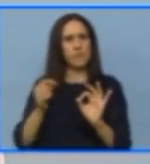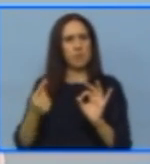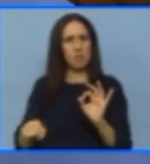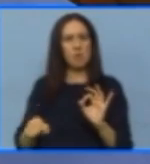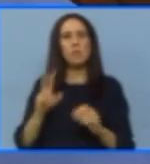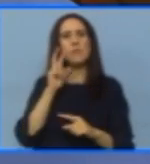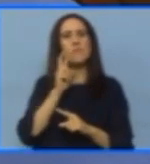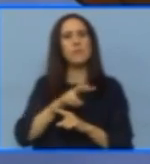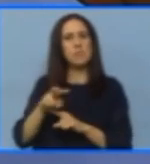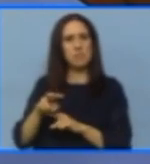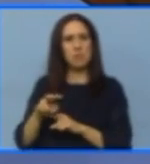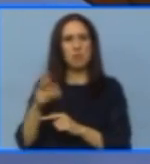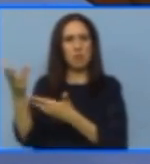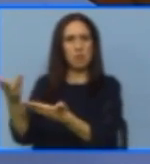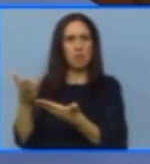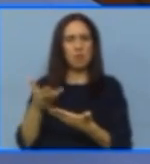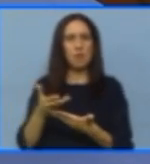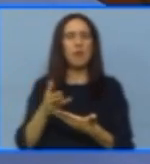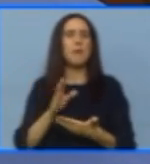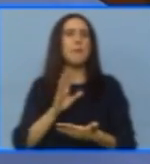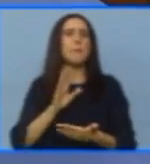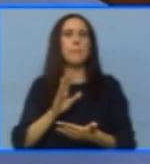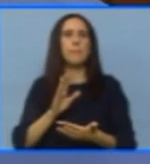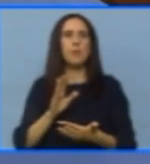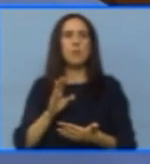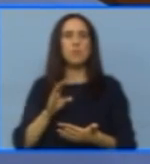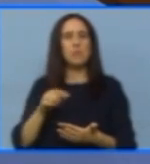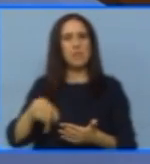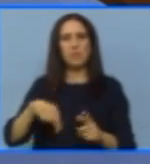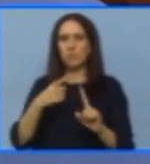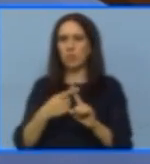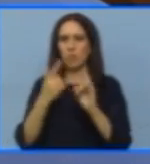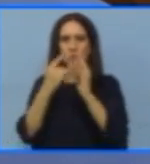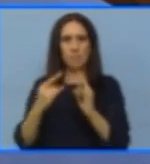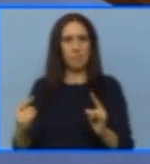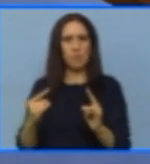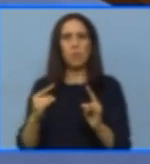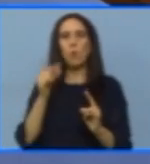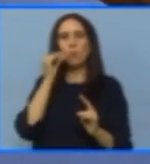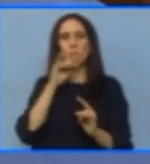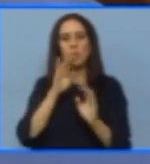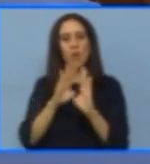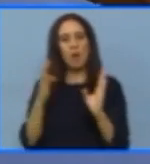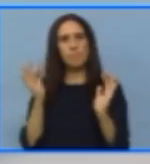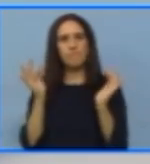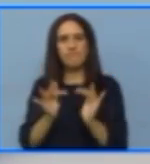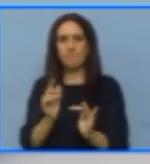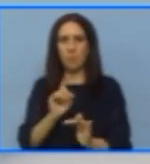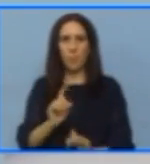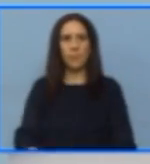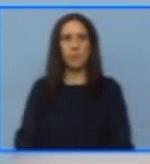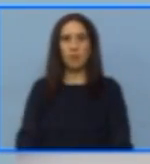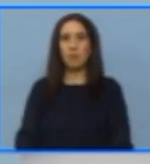acolher visitas, mas não abriremos este ano o acampamento aos pais. Entre